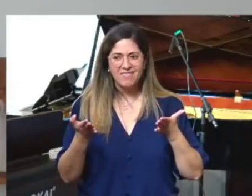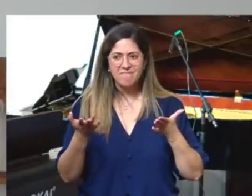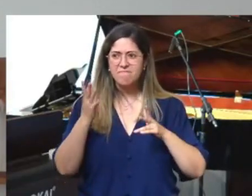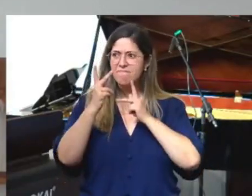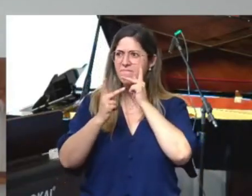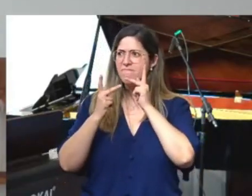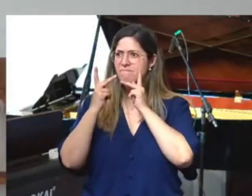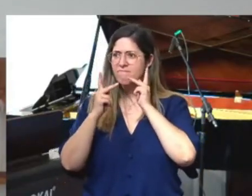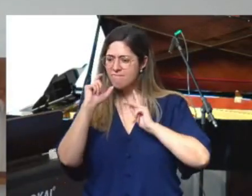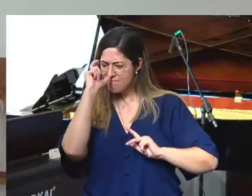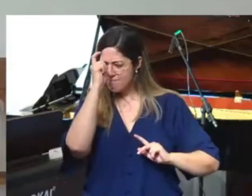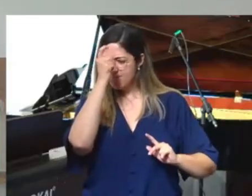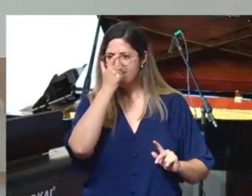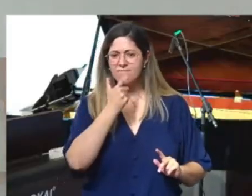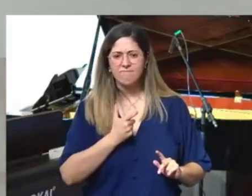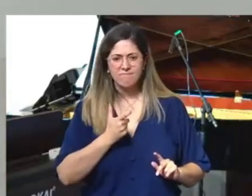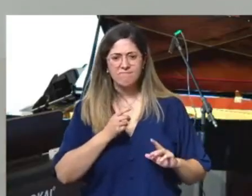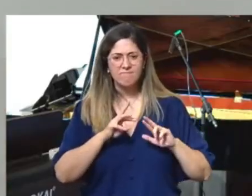minhas palavras.